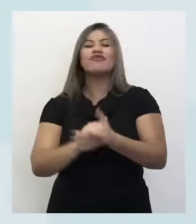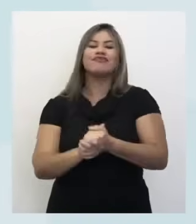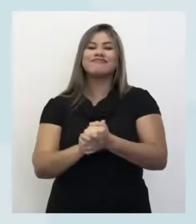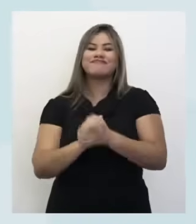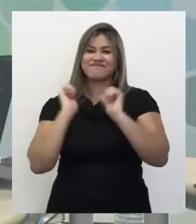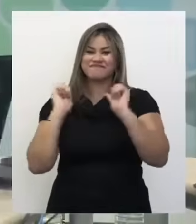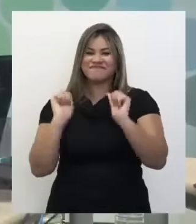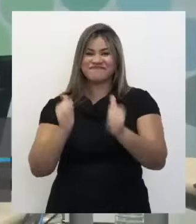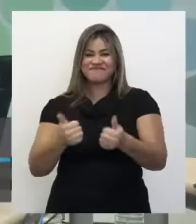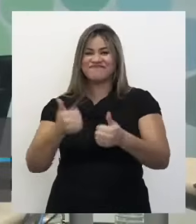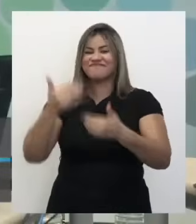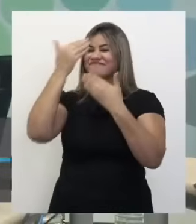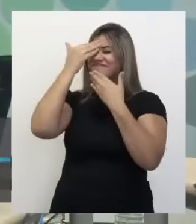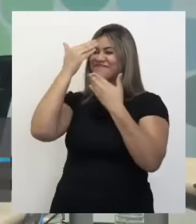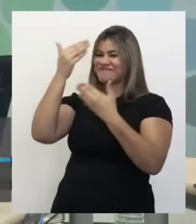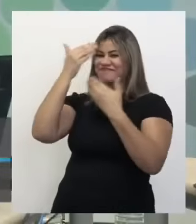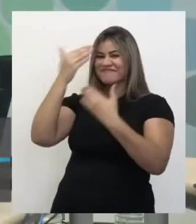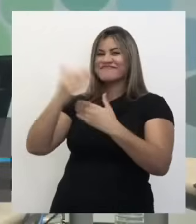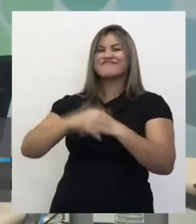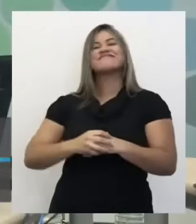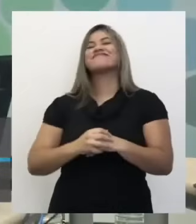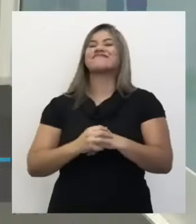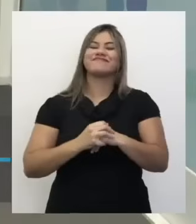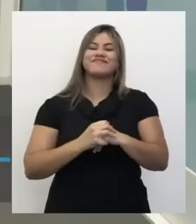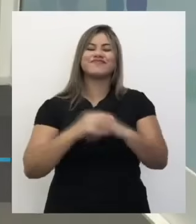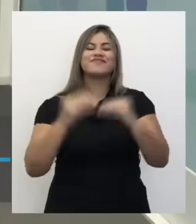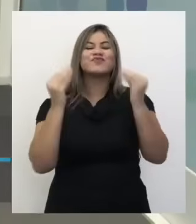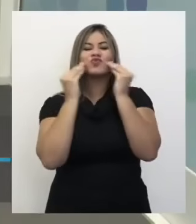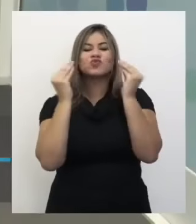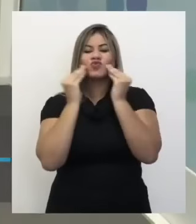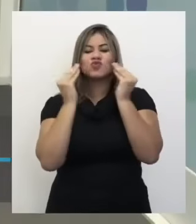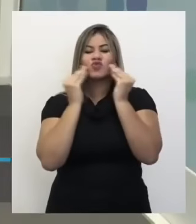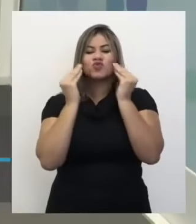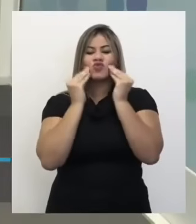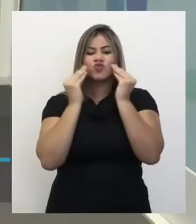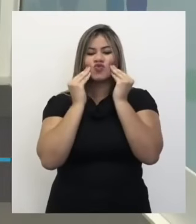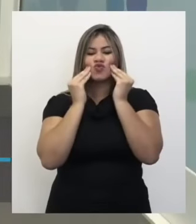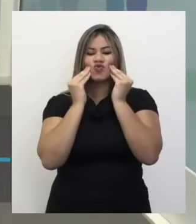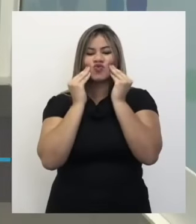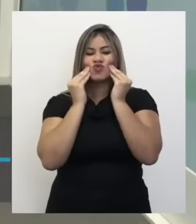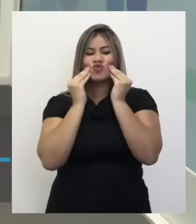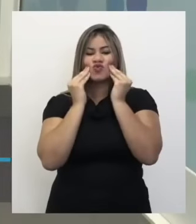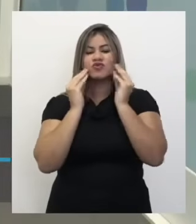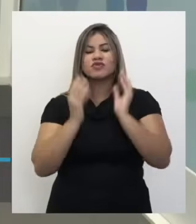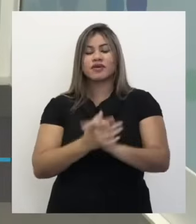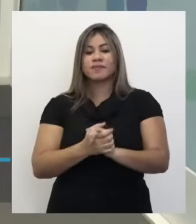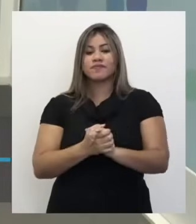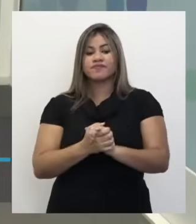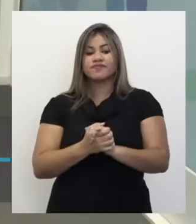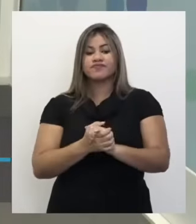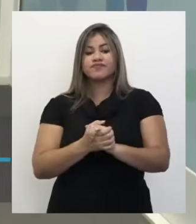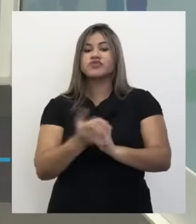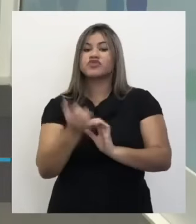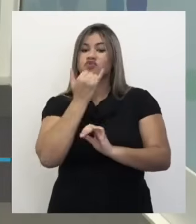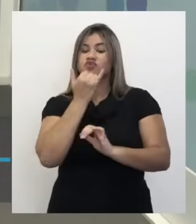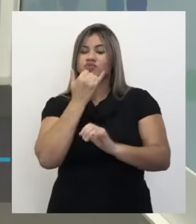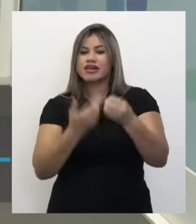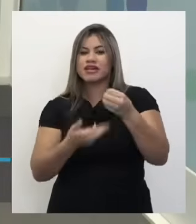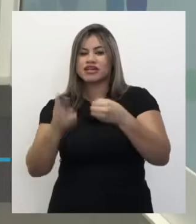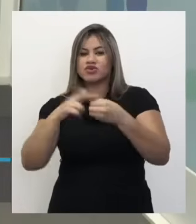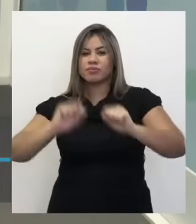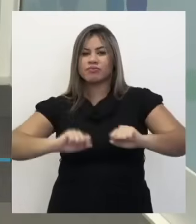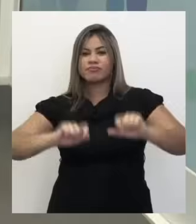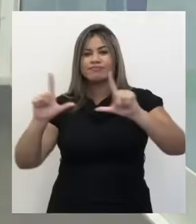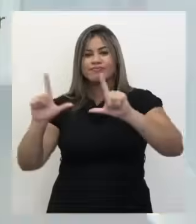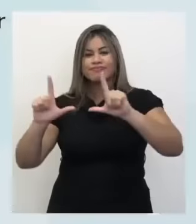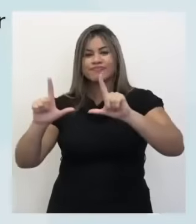isso, Deia, muito obrigada. Obrigada eu, Dani. Beijos, meus amores. Beijo, aqui, ó. até Só pra quinta. gente retomar o que a gente fez, pode deixar na tela para